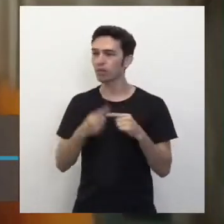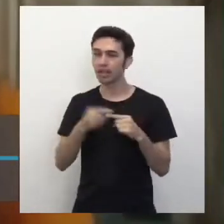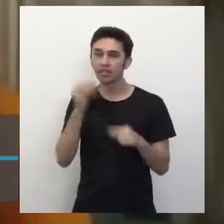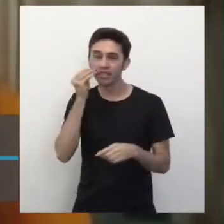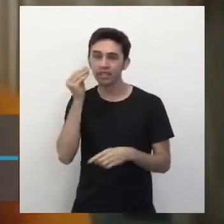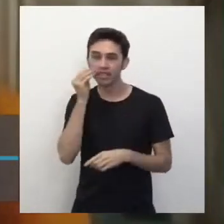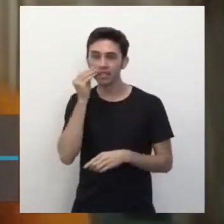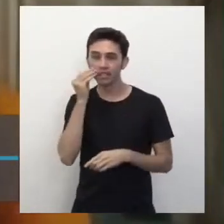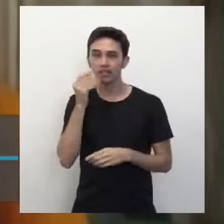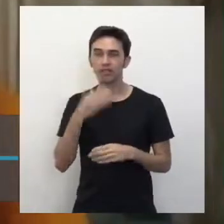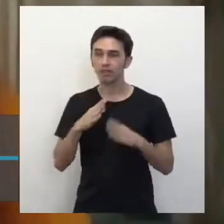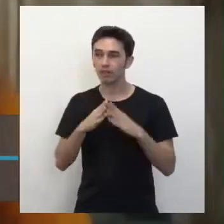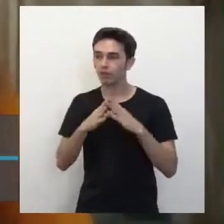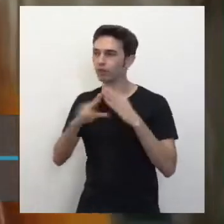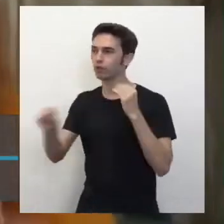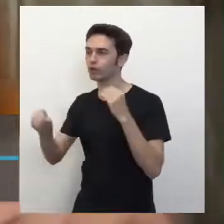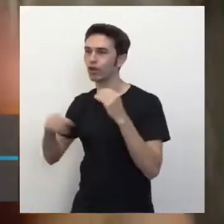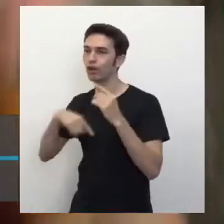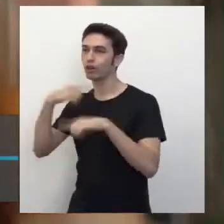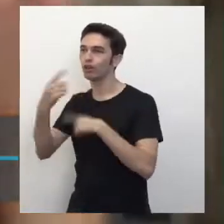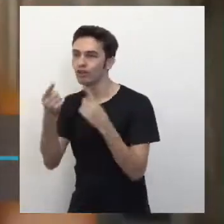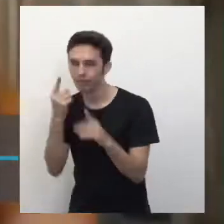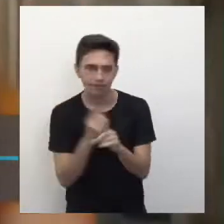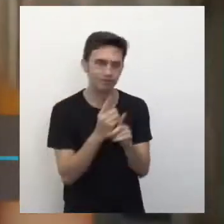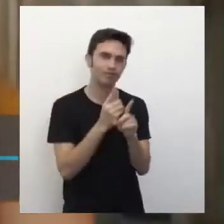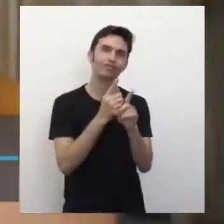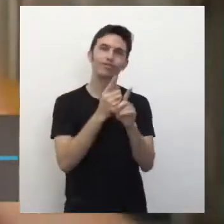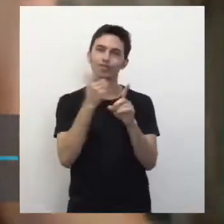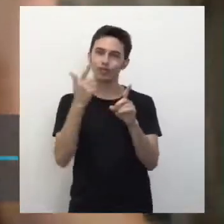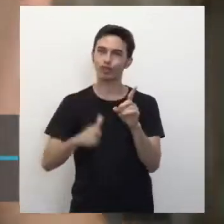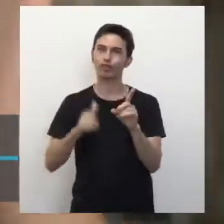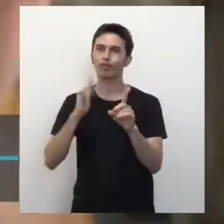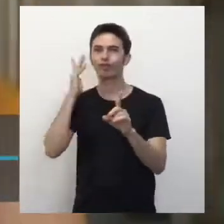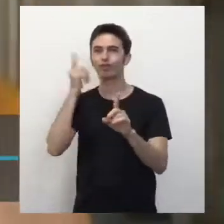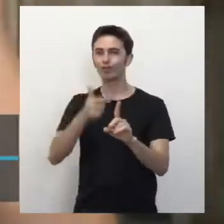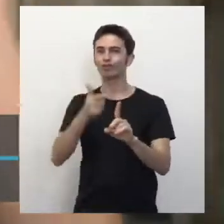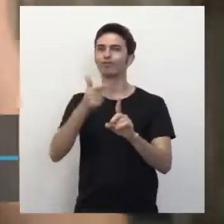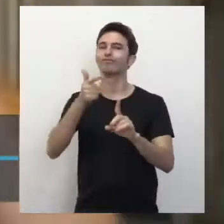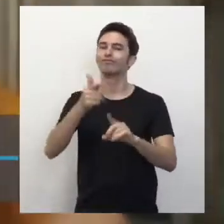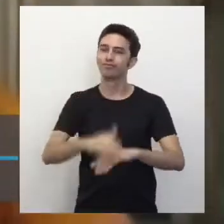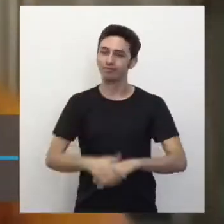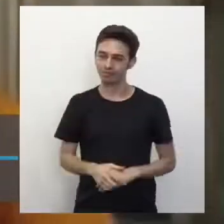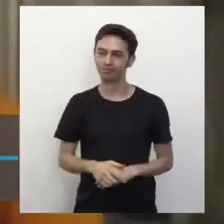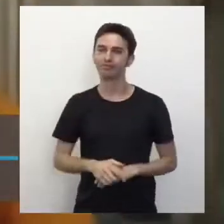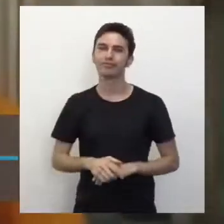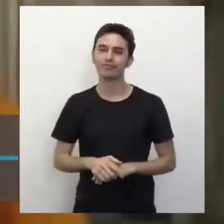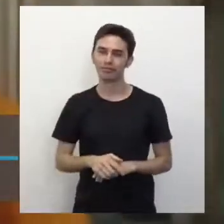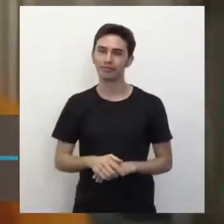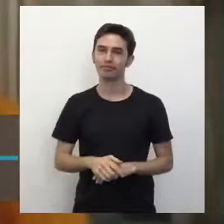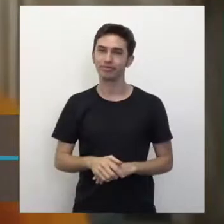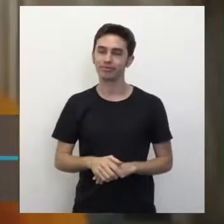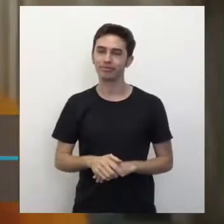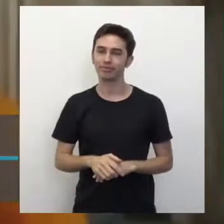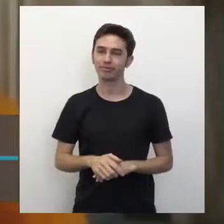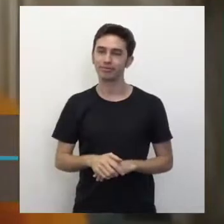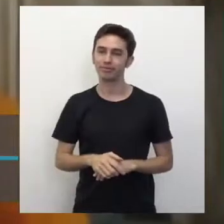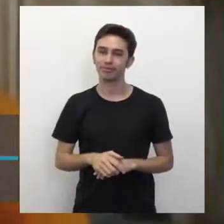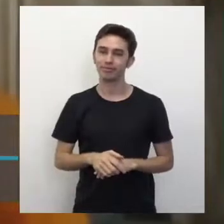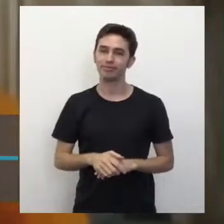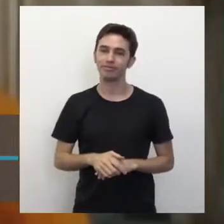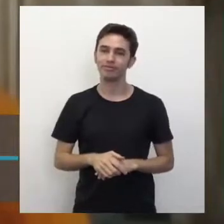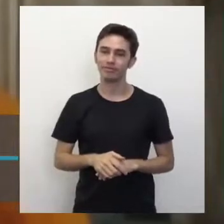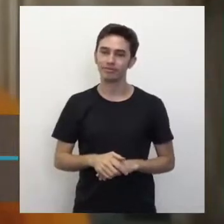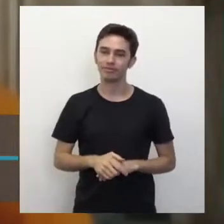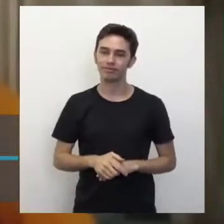do seu próprio destino o levam a encontrar-se fatidicamente com o seu destino. Não